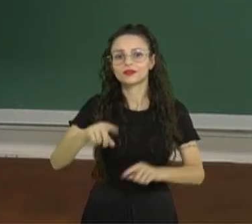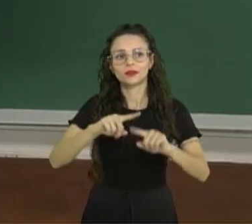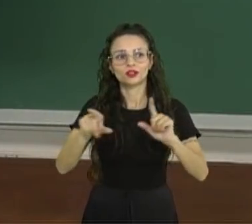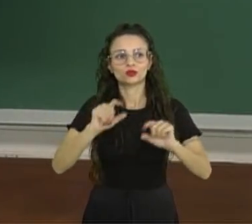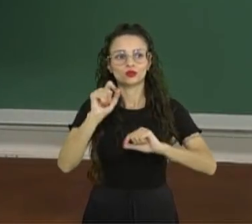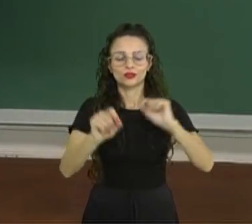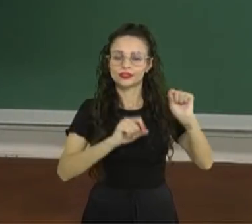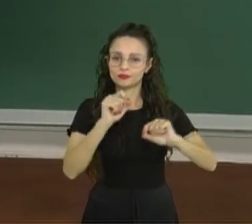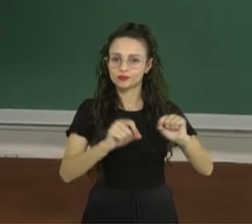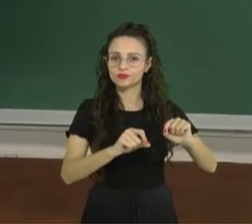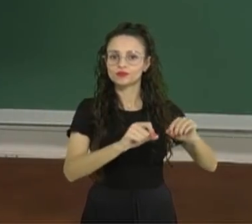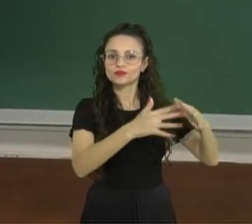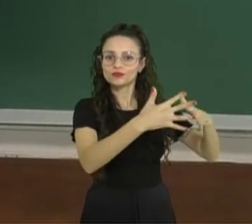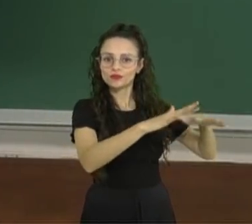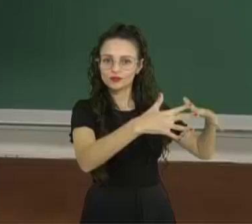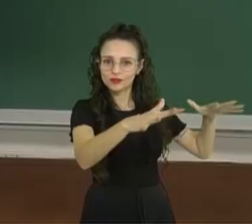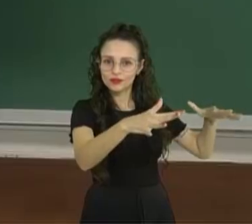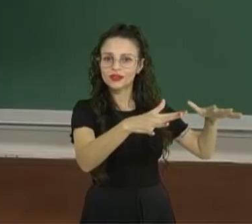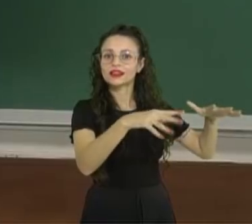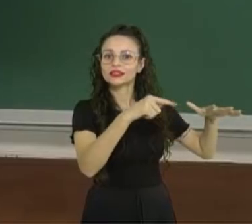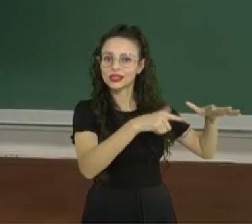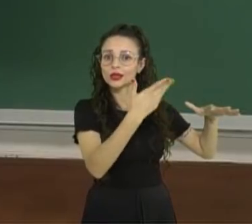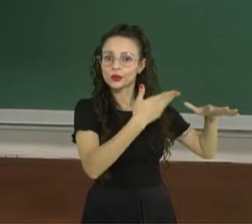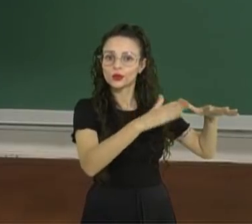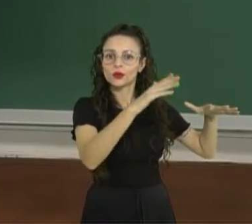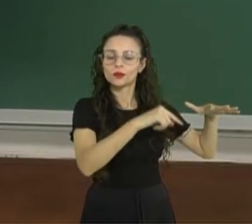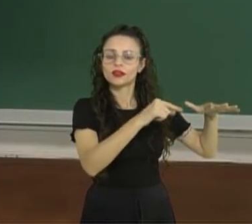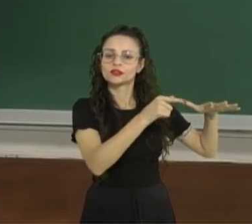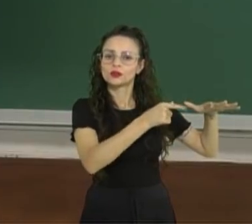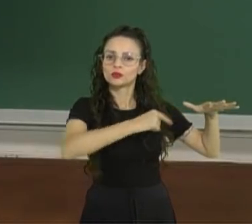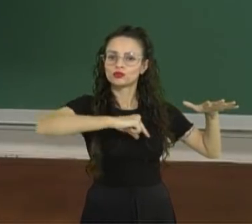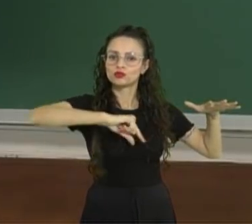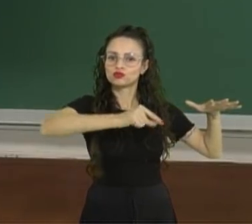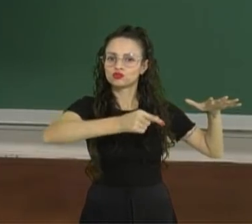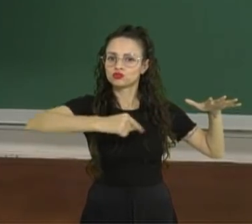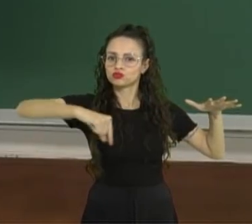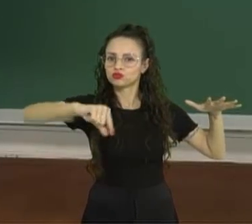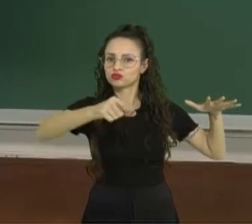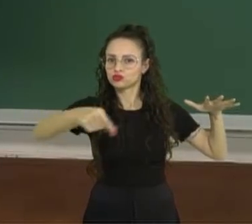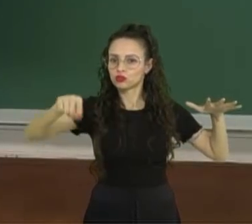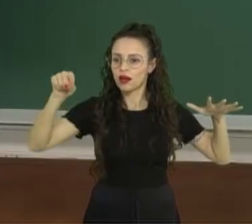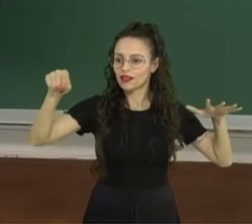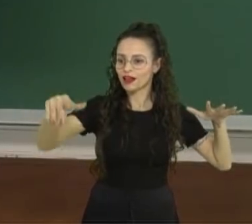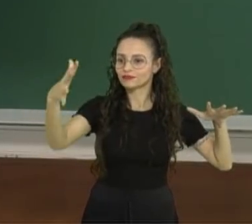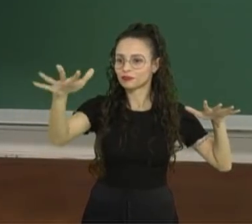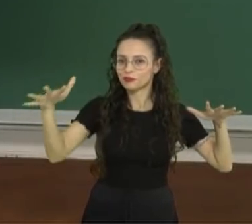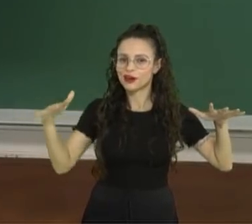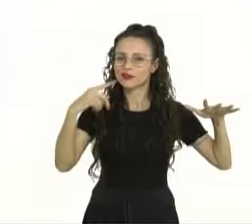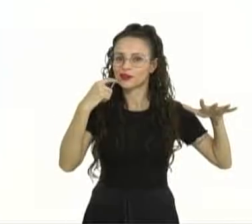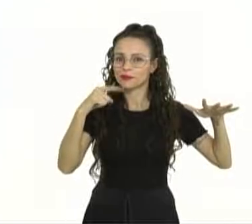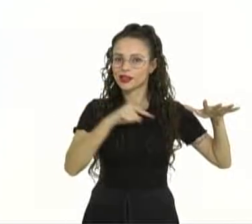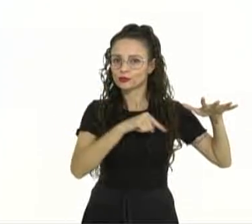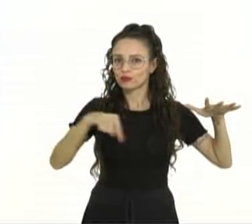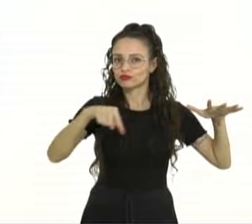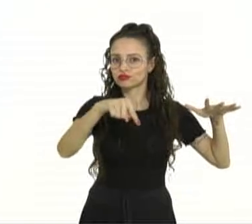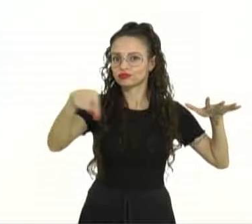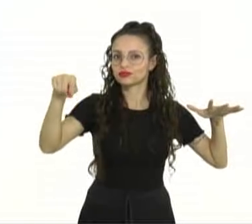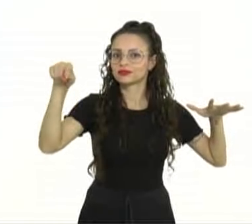pegar o leito do mar Mediterrâneo, fazem o canal e ligam até o mar Vermelho. Fazendo isso,